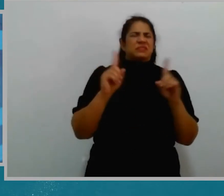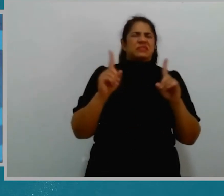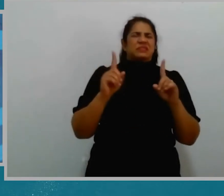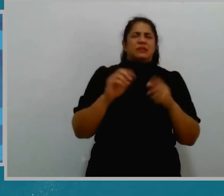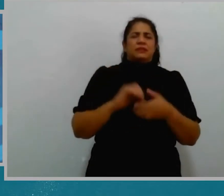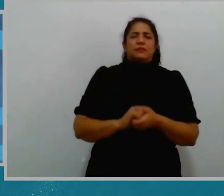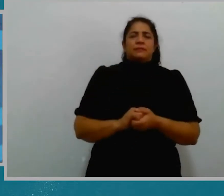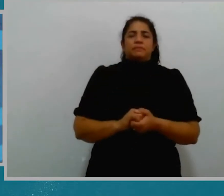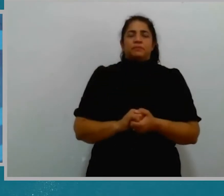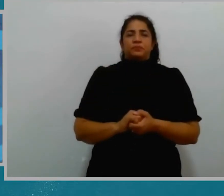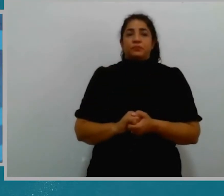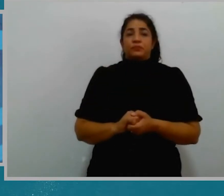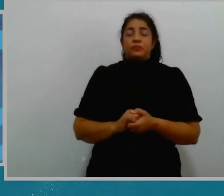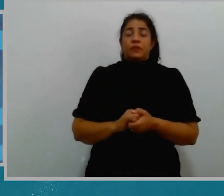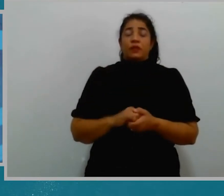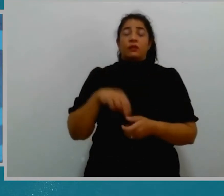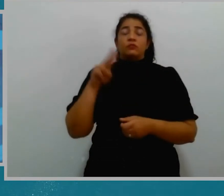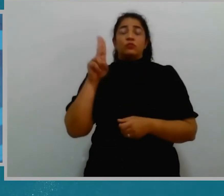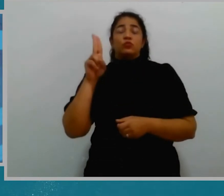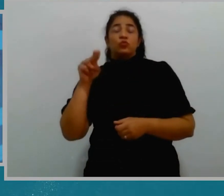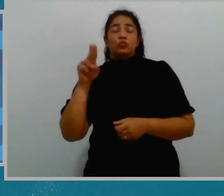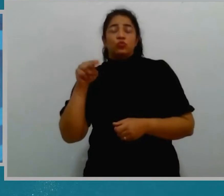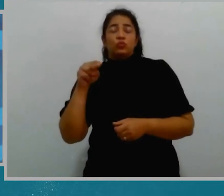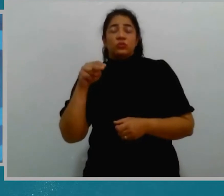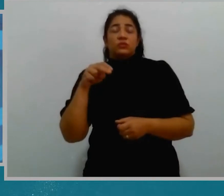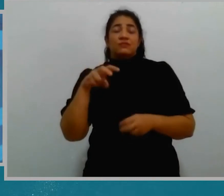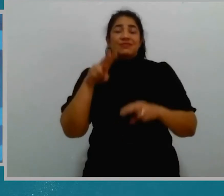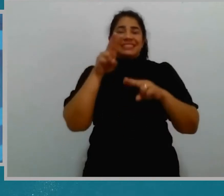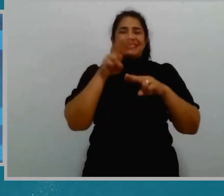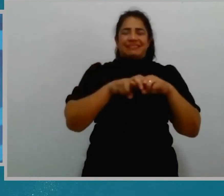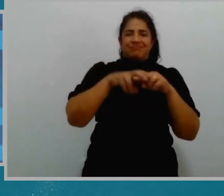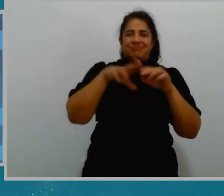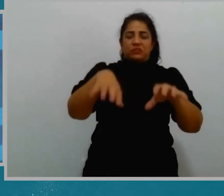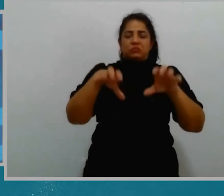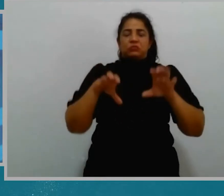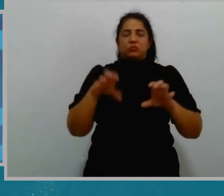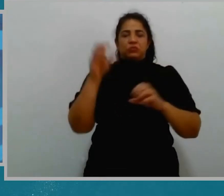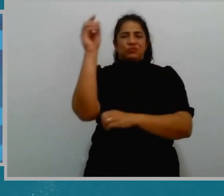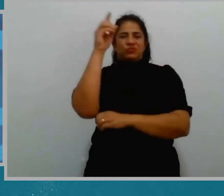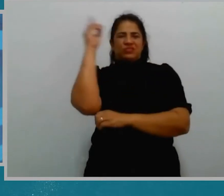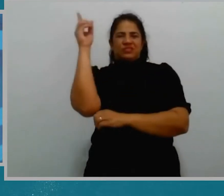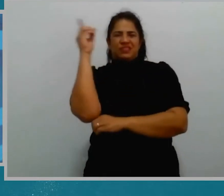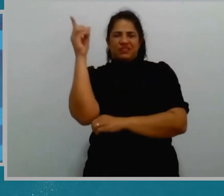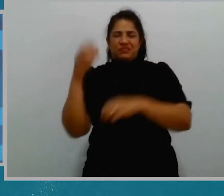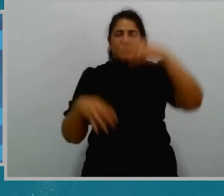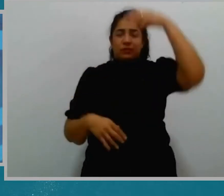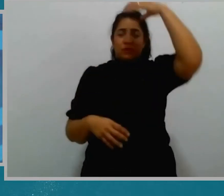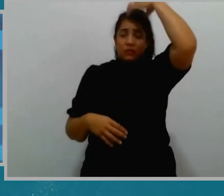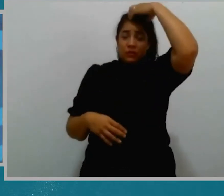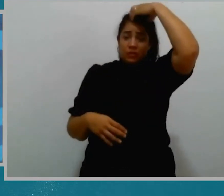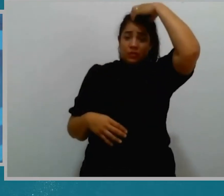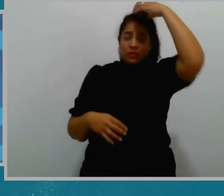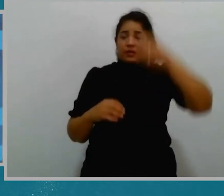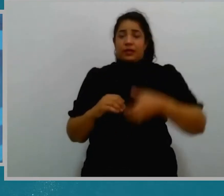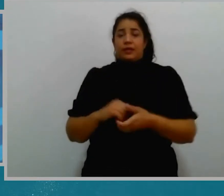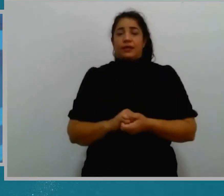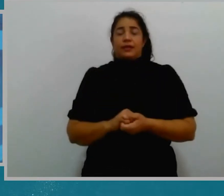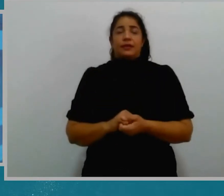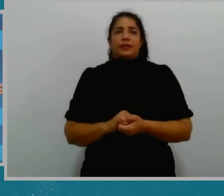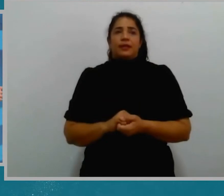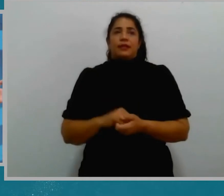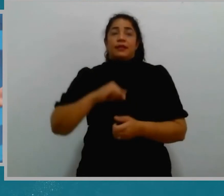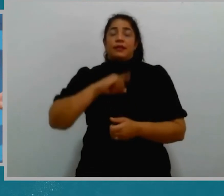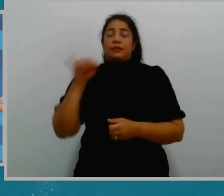Judá. Então, se José fosse filho de José de fato, ele não poderia